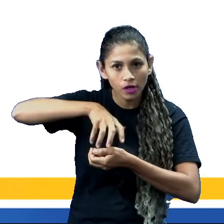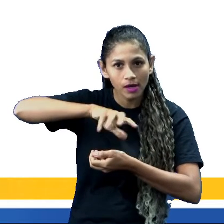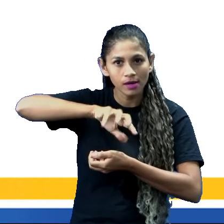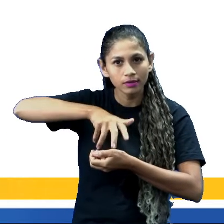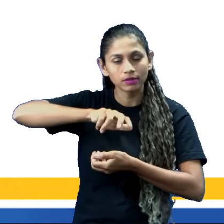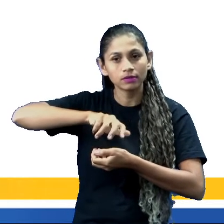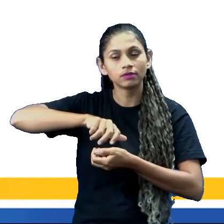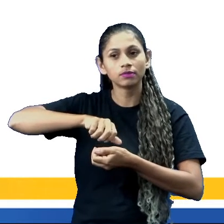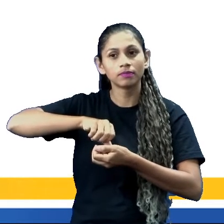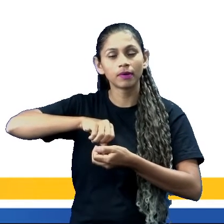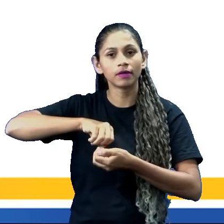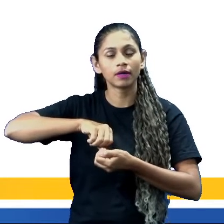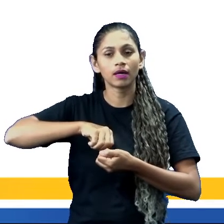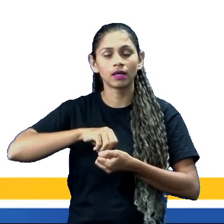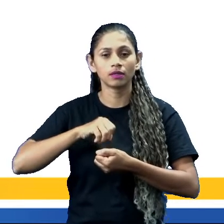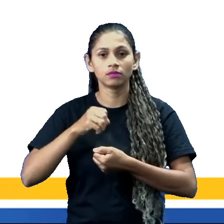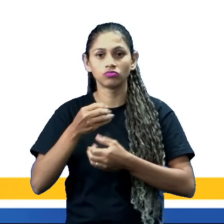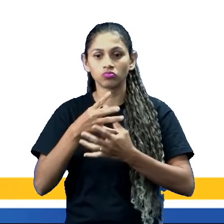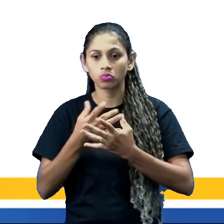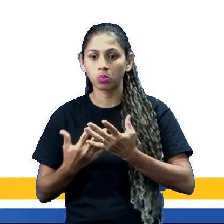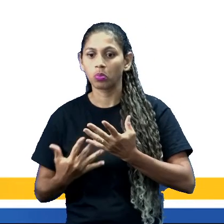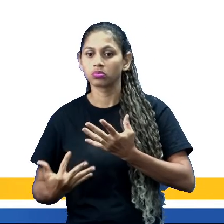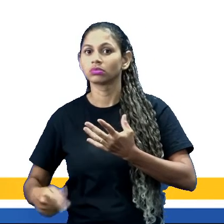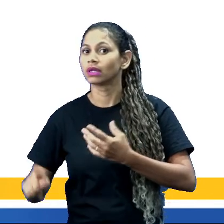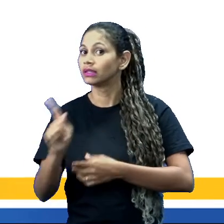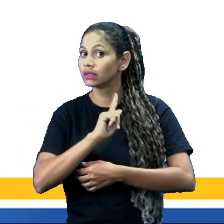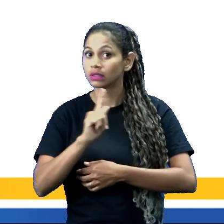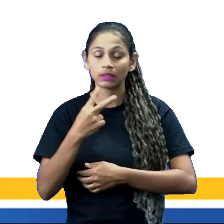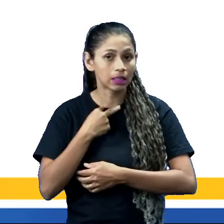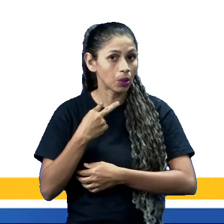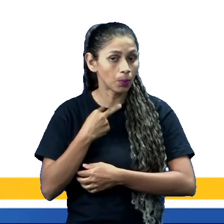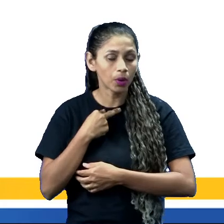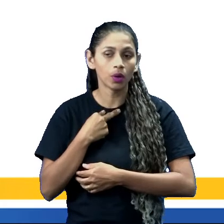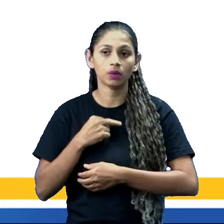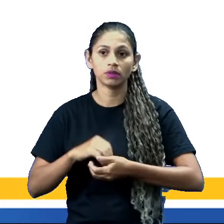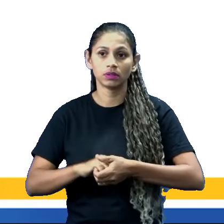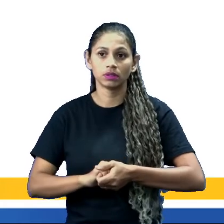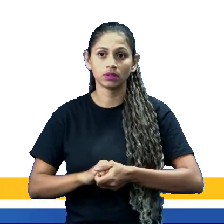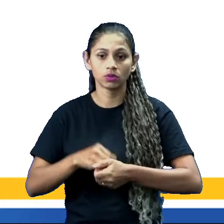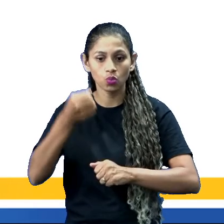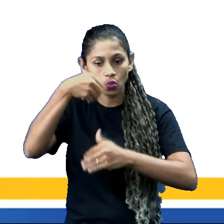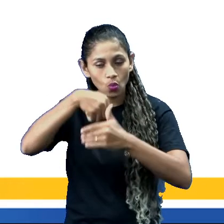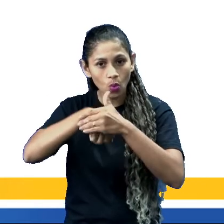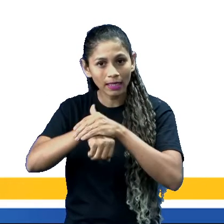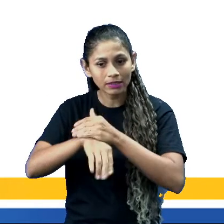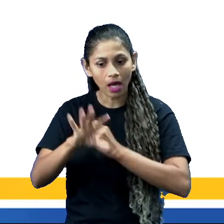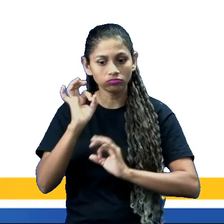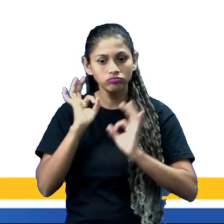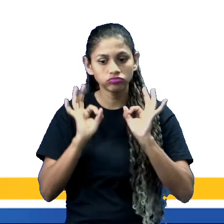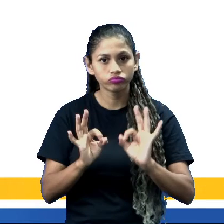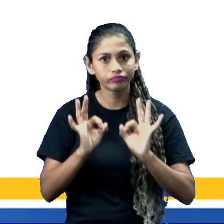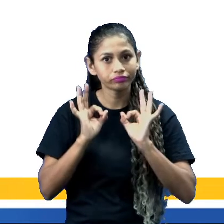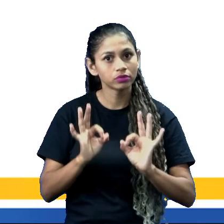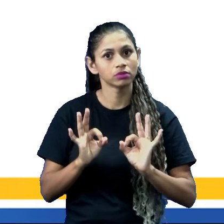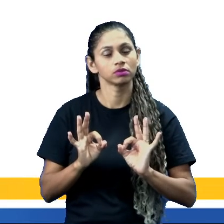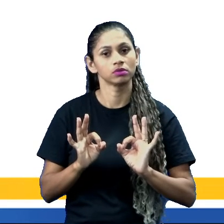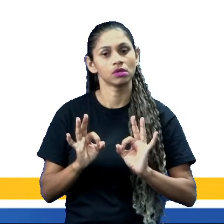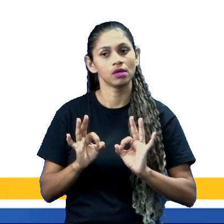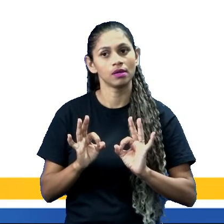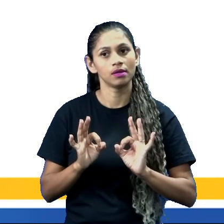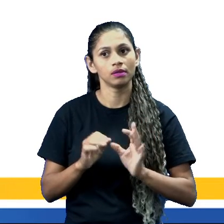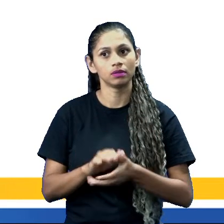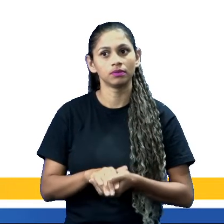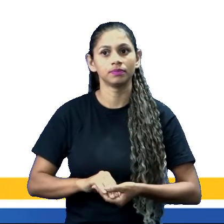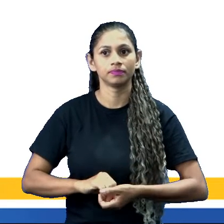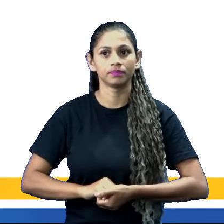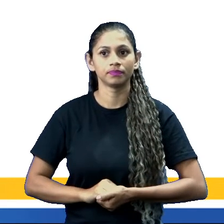do vazamento, armazenar, né, todos os materiais adequadamente e separar ali os que têm algum tipo de